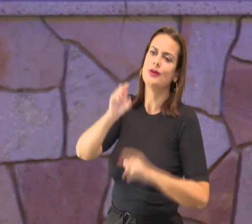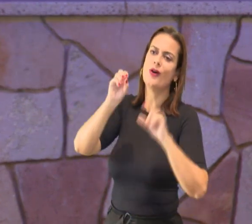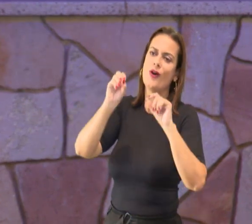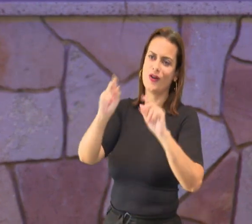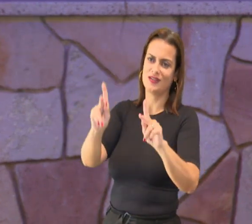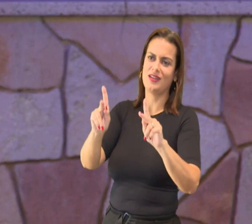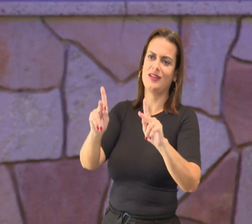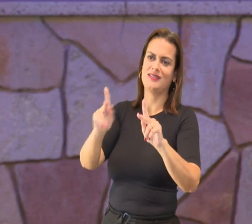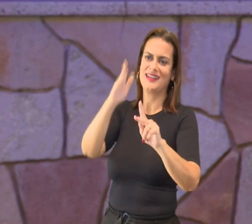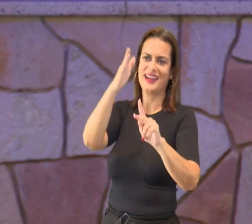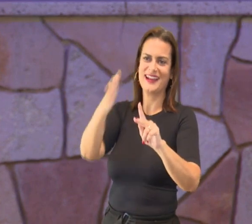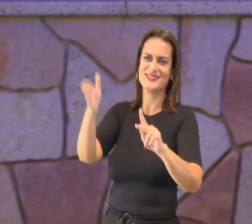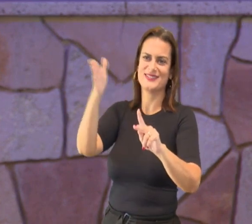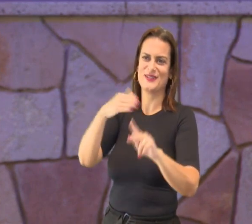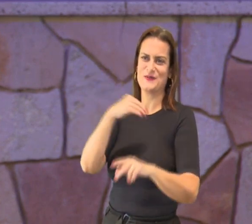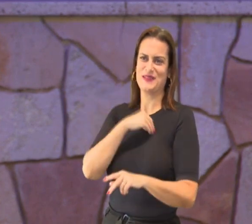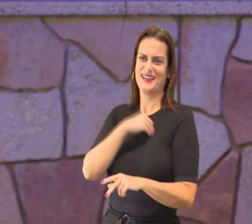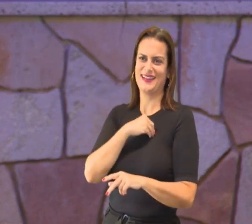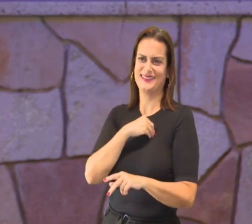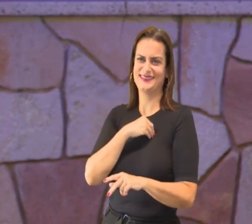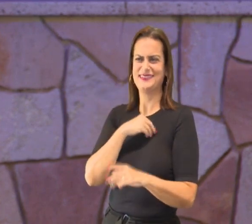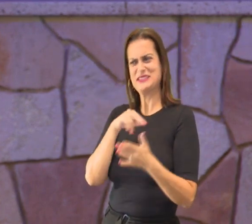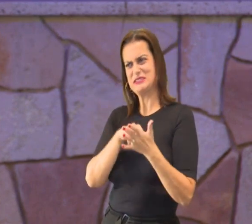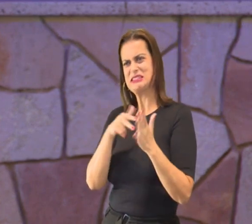através daquele sacrifício.